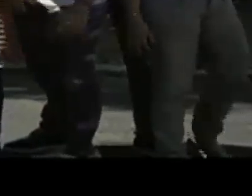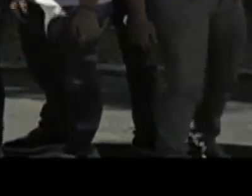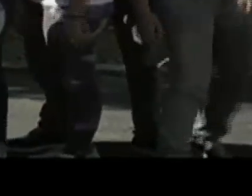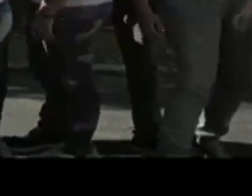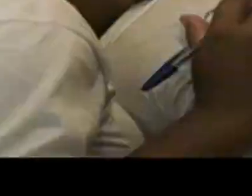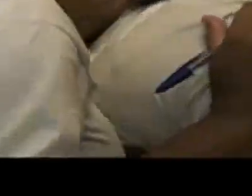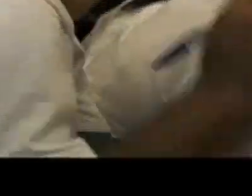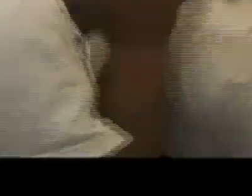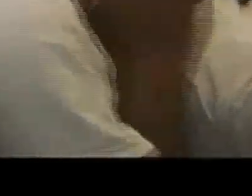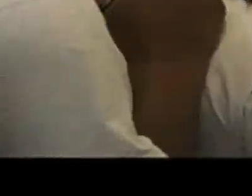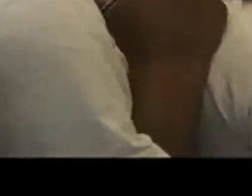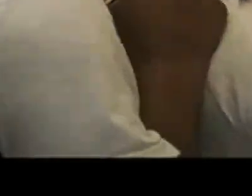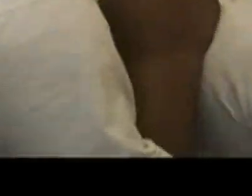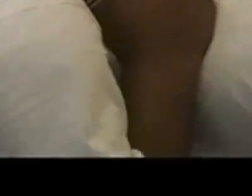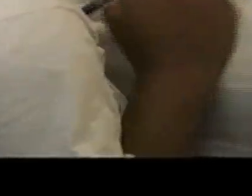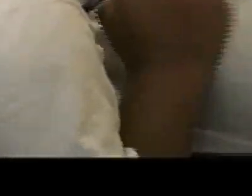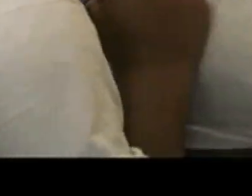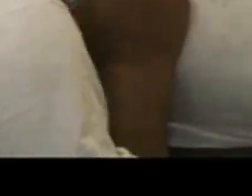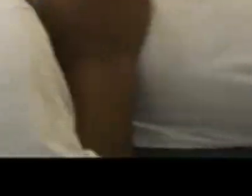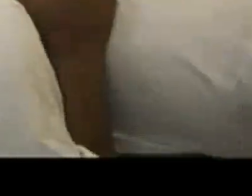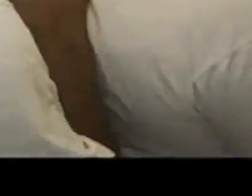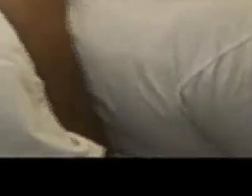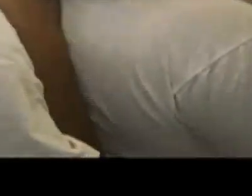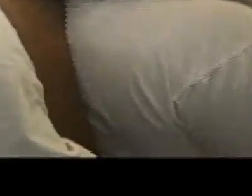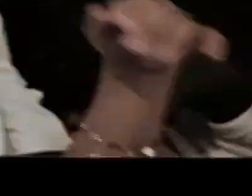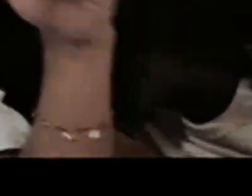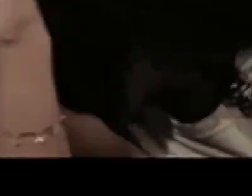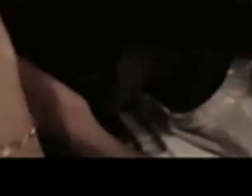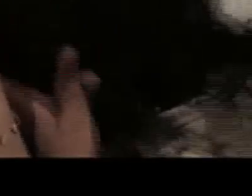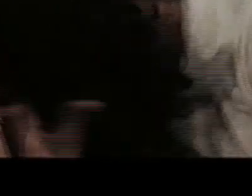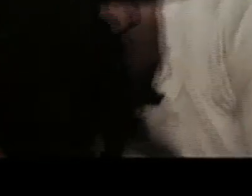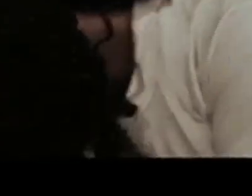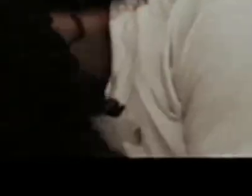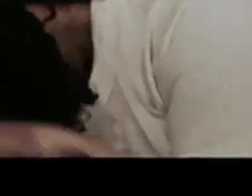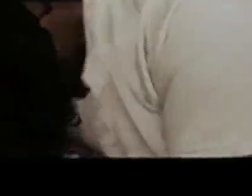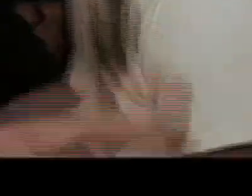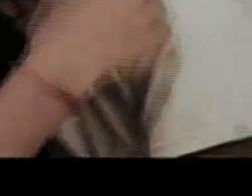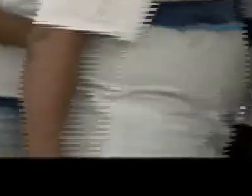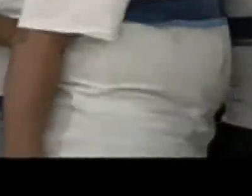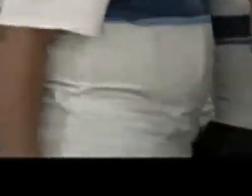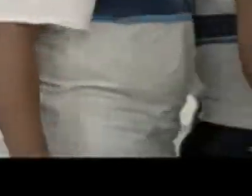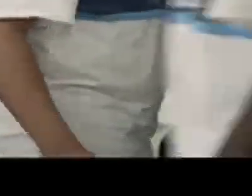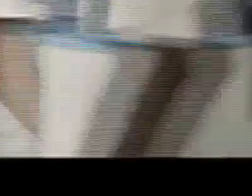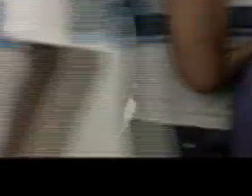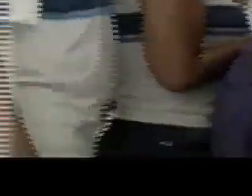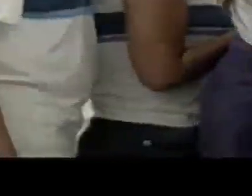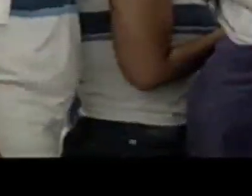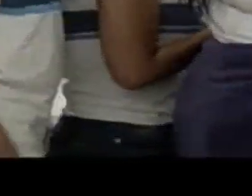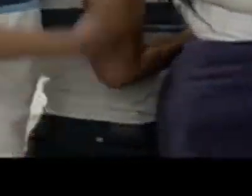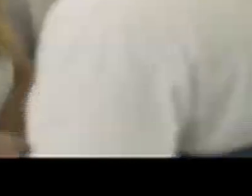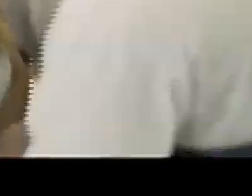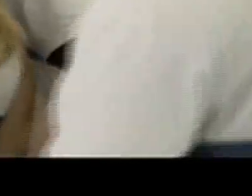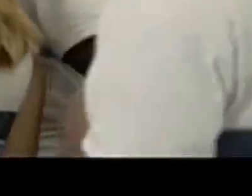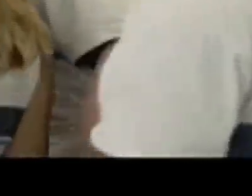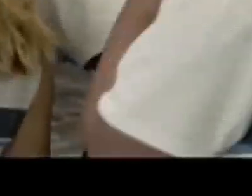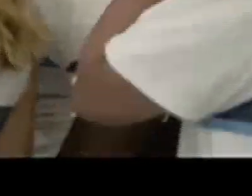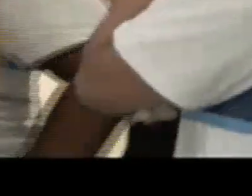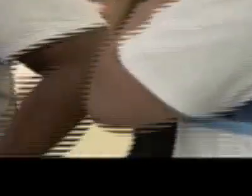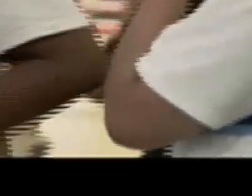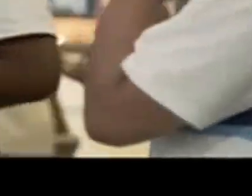em que a cultura e o audiovisual vem passando por uma